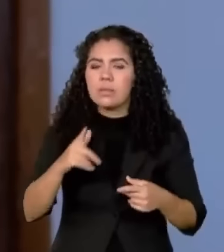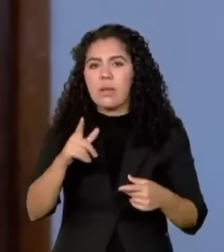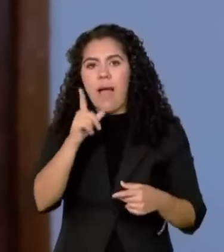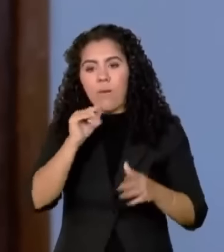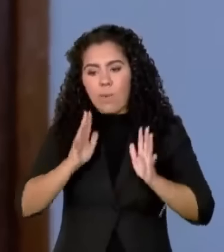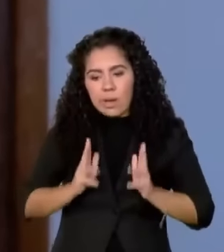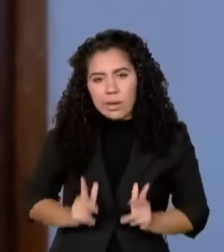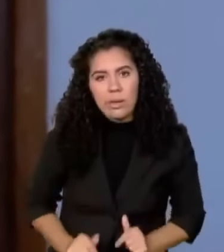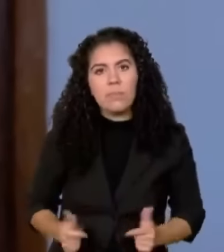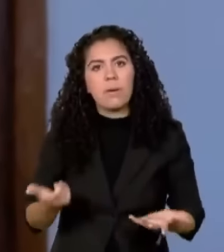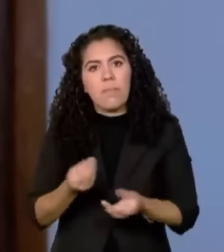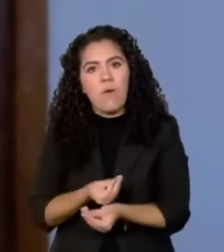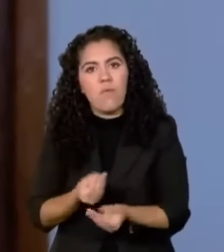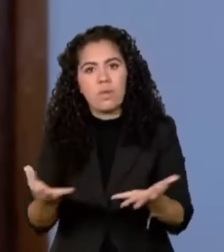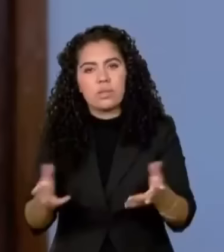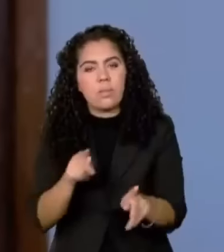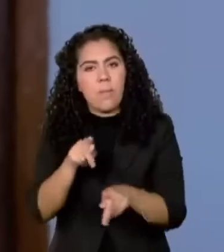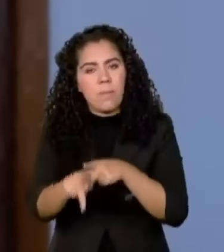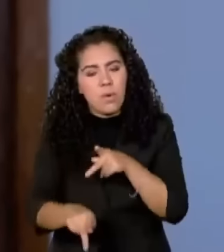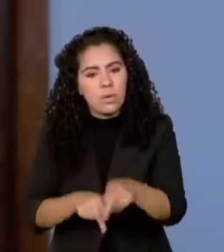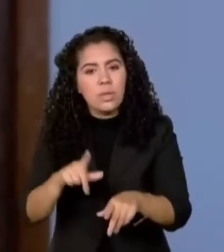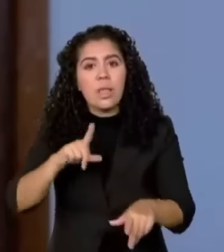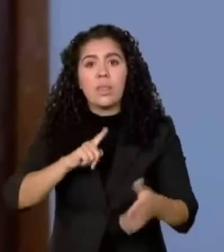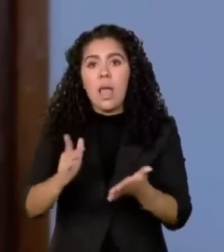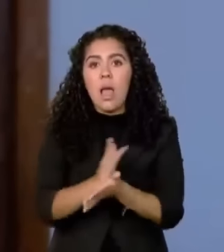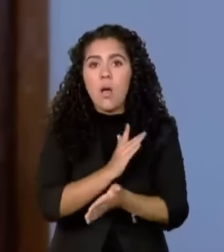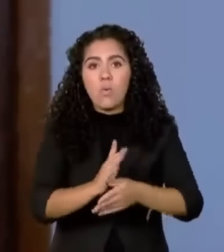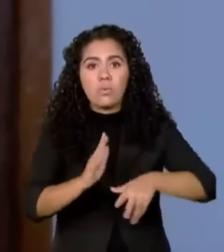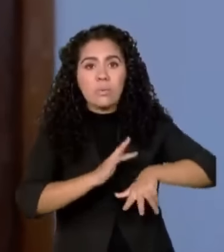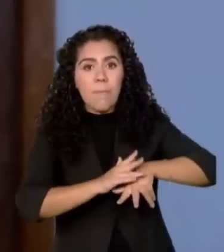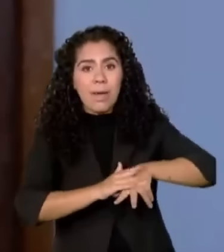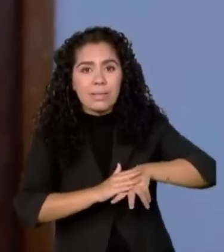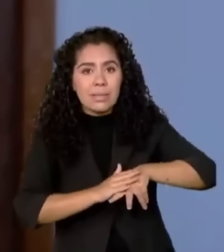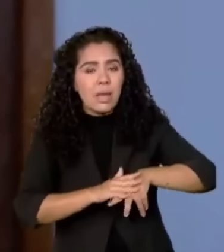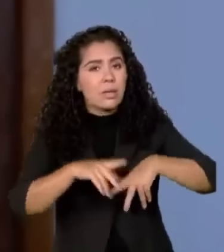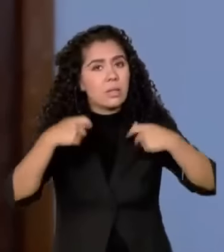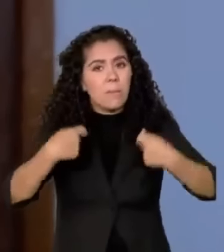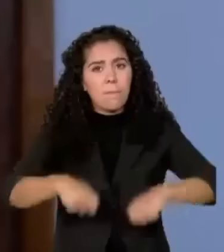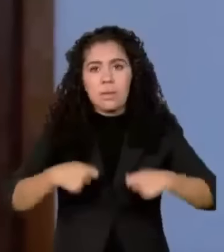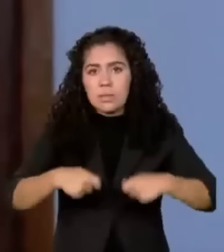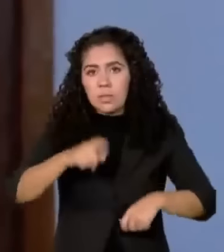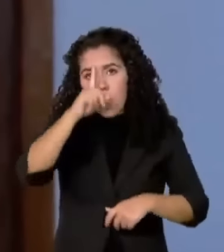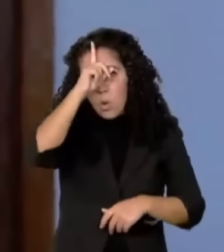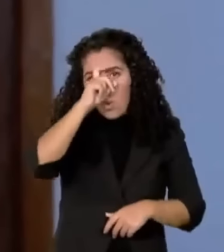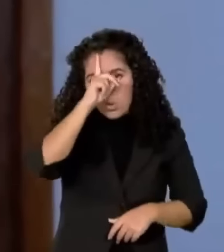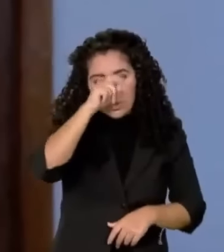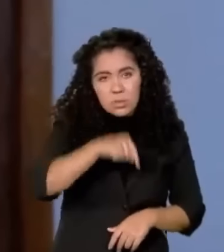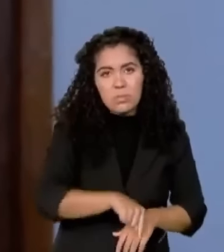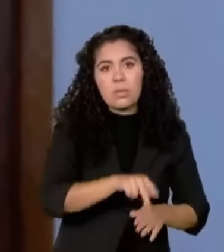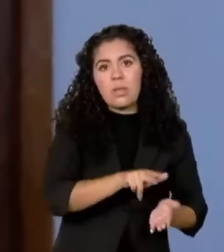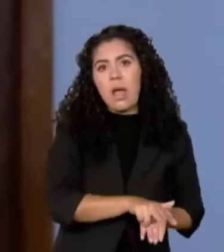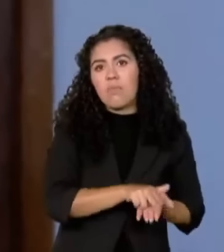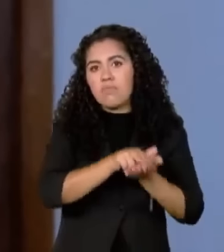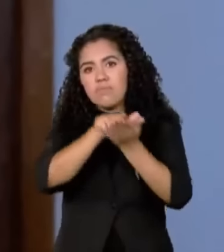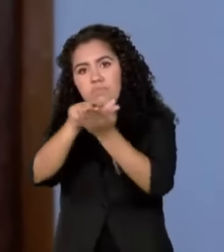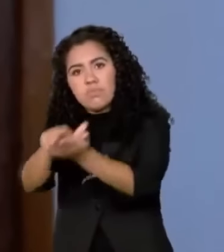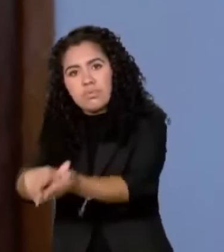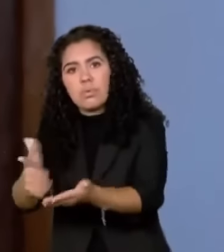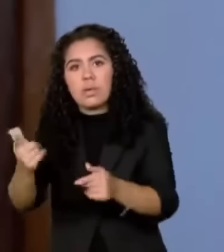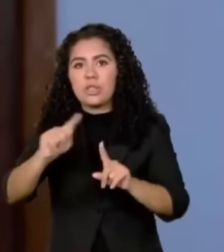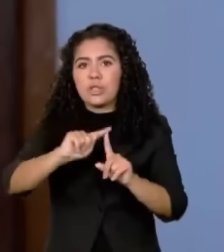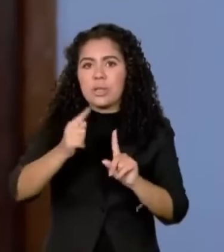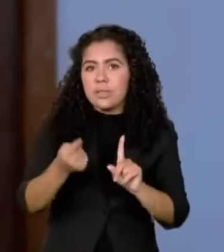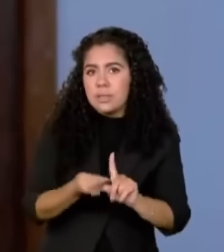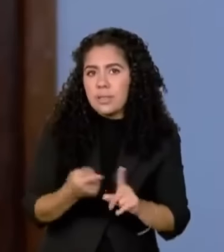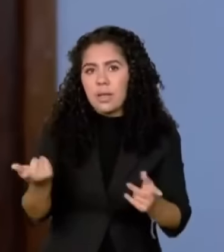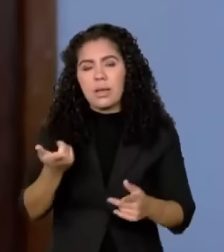essas populações. Tem pacientes que precisam ser removidos de, como foi removido aqui, foi mostrado, gestantes e